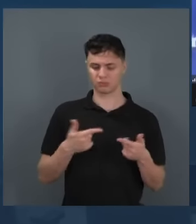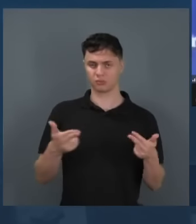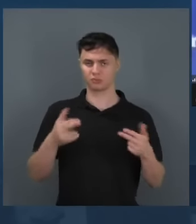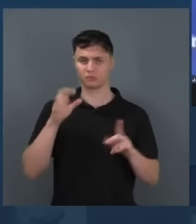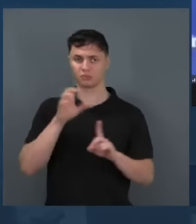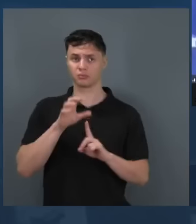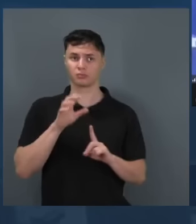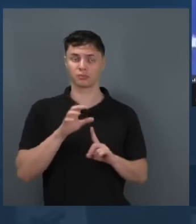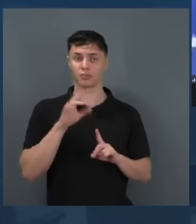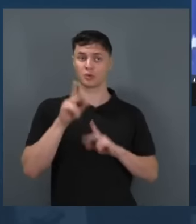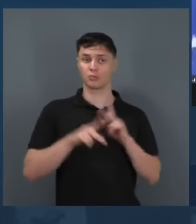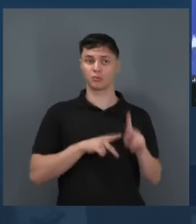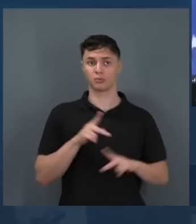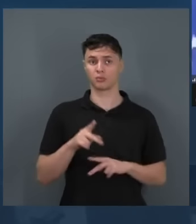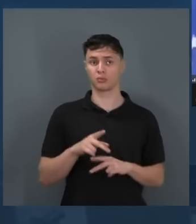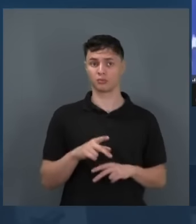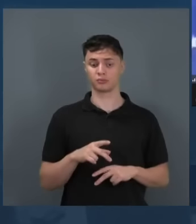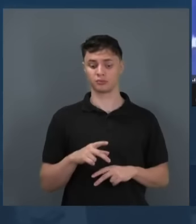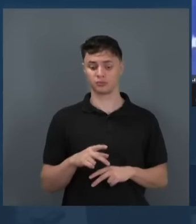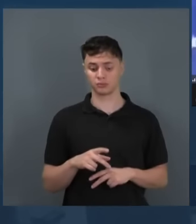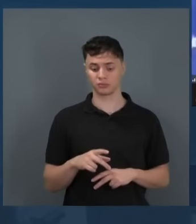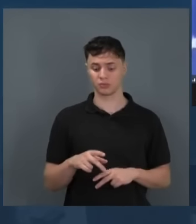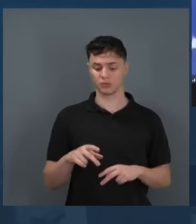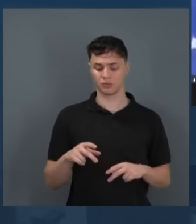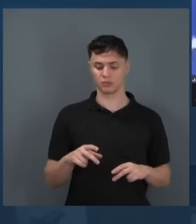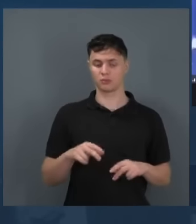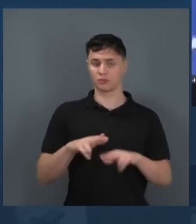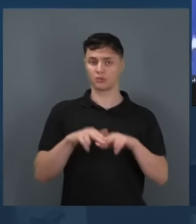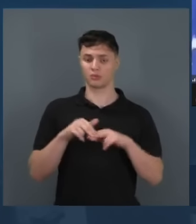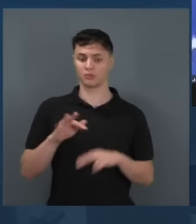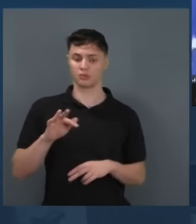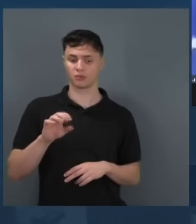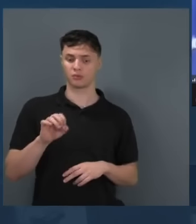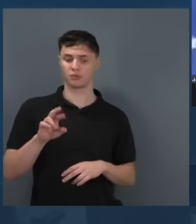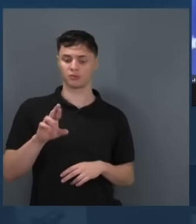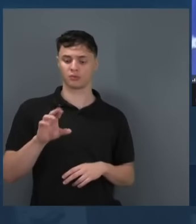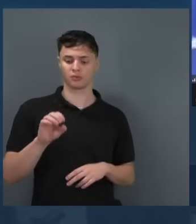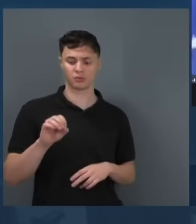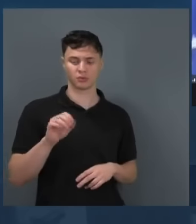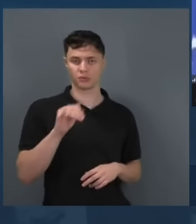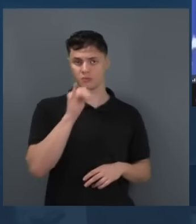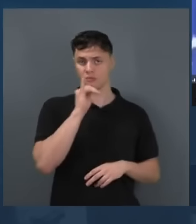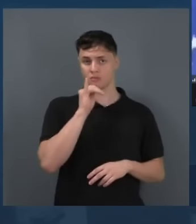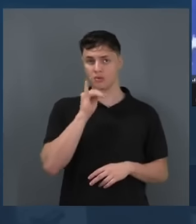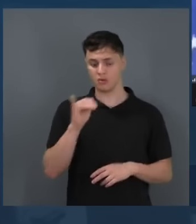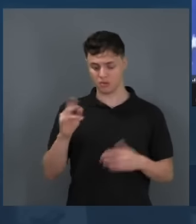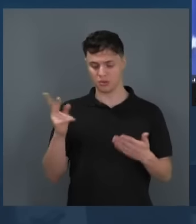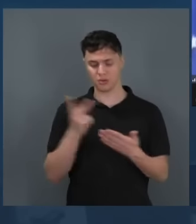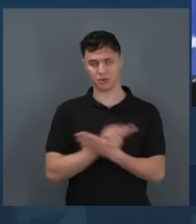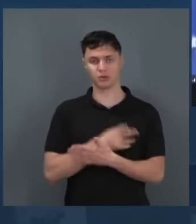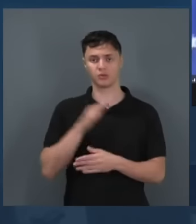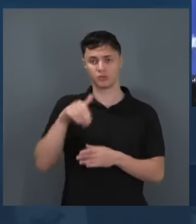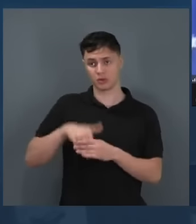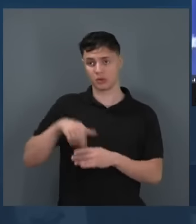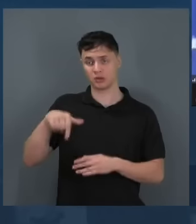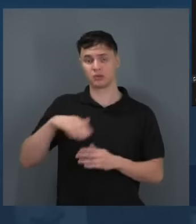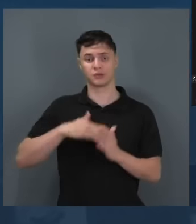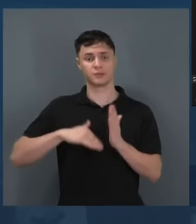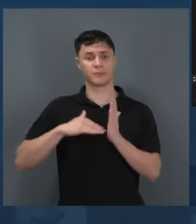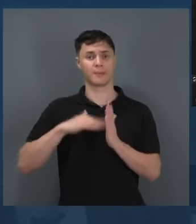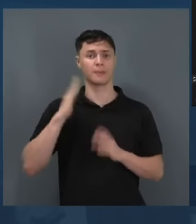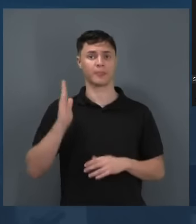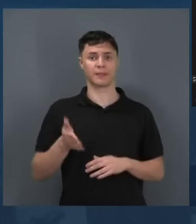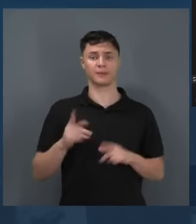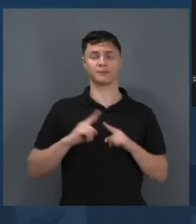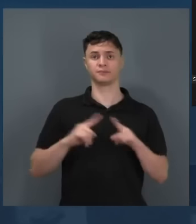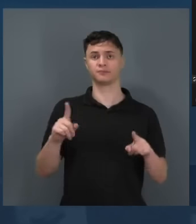pressão popular, por causa do famigerado foro privilegiado, por exemplo, que nós já votamos no Senado Federal, mas está